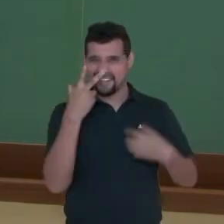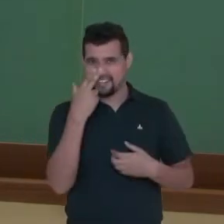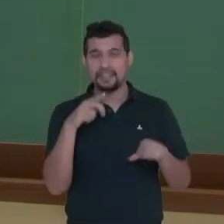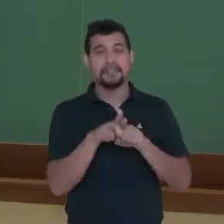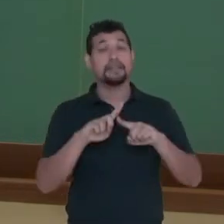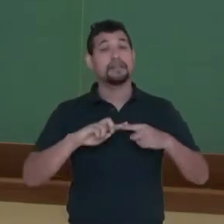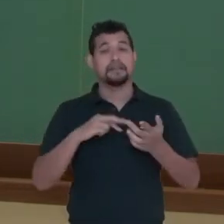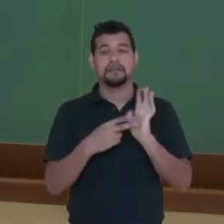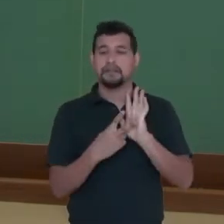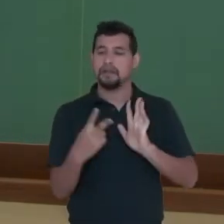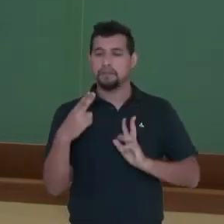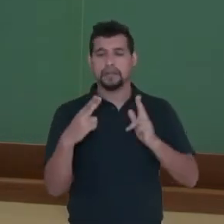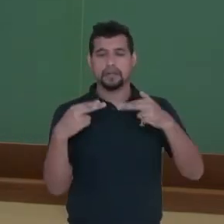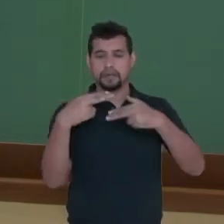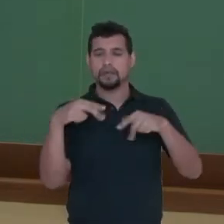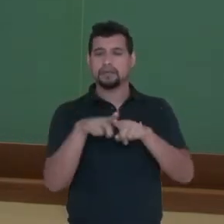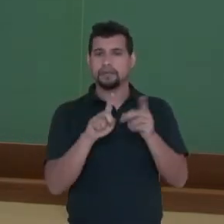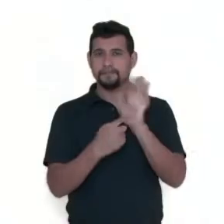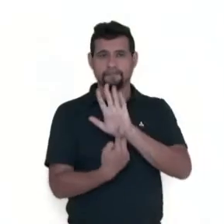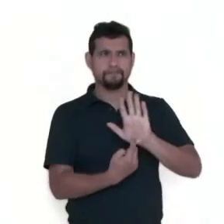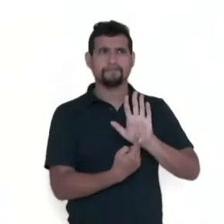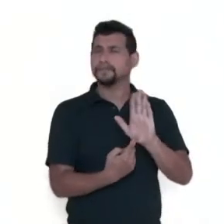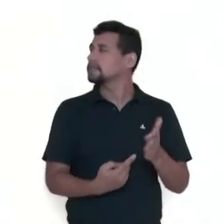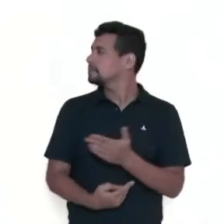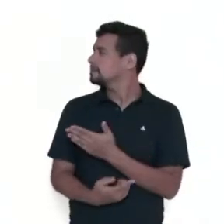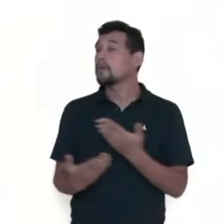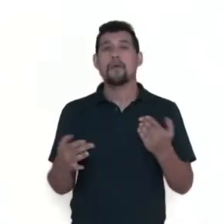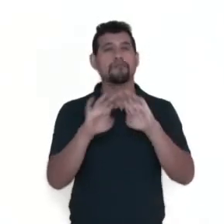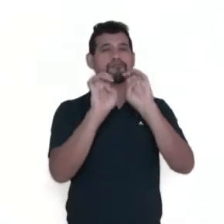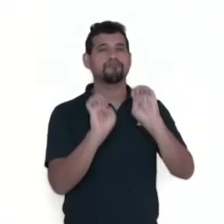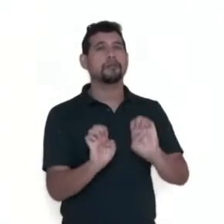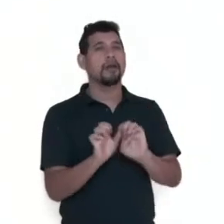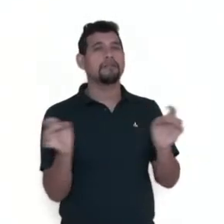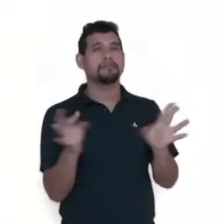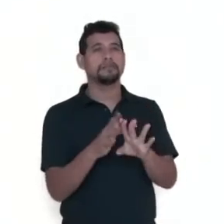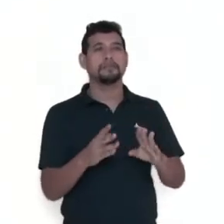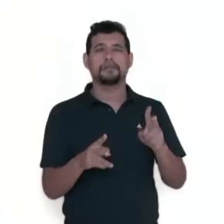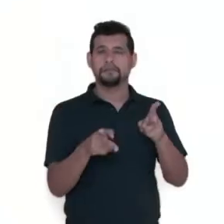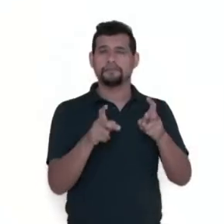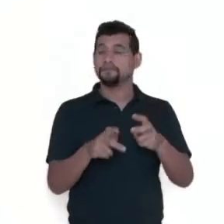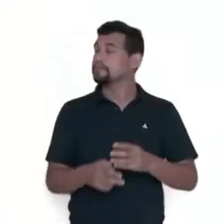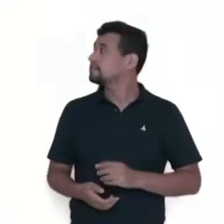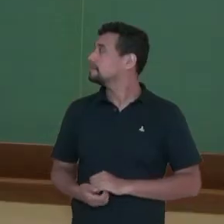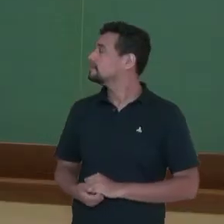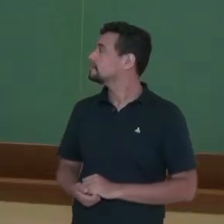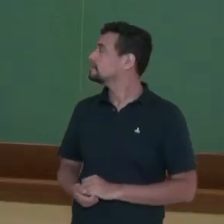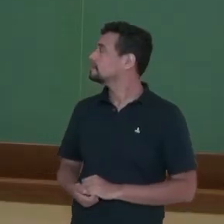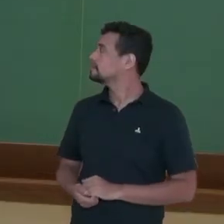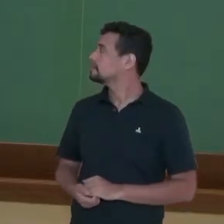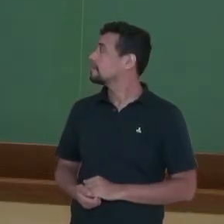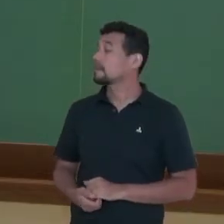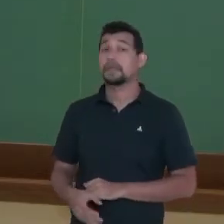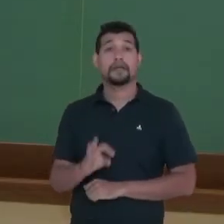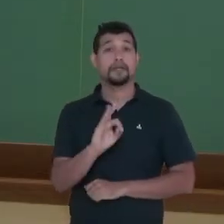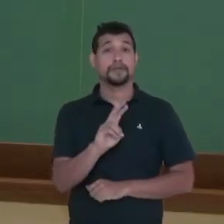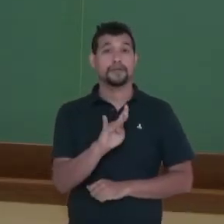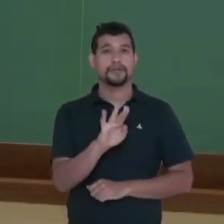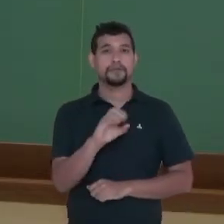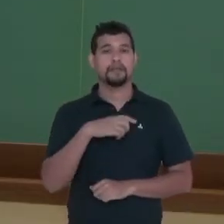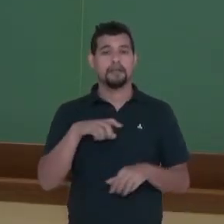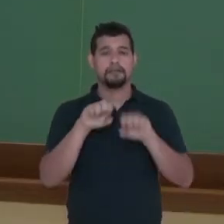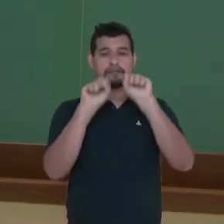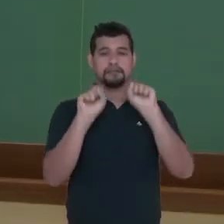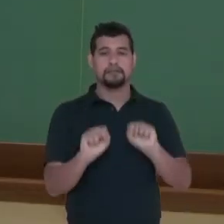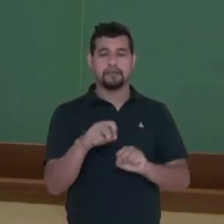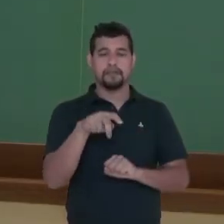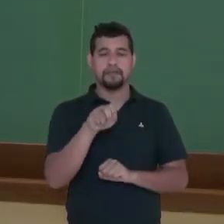se eu tivesse cortado aqui e estou mostrando quais estruturas que já são formadas. Olha, aqui é o tubo neural, que vai formar o sistema